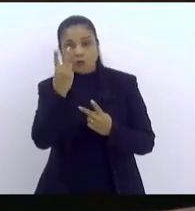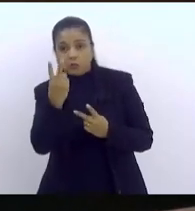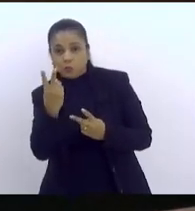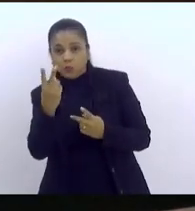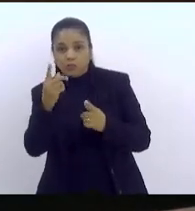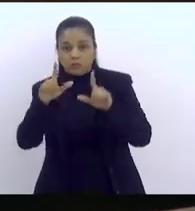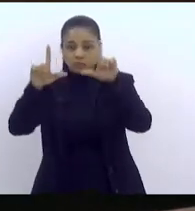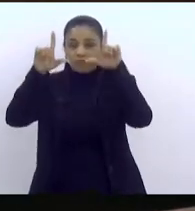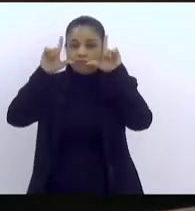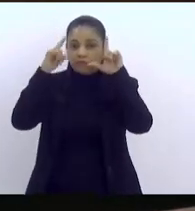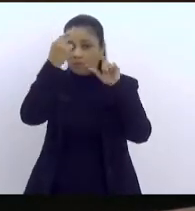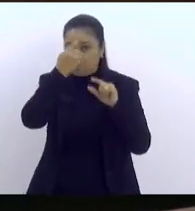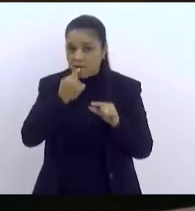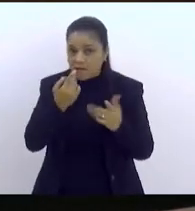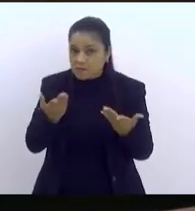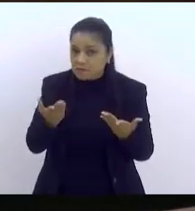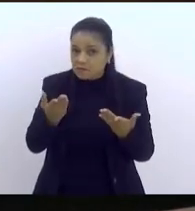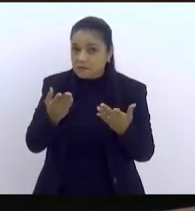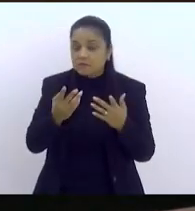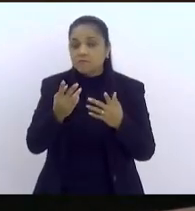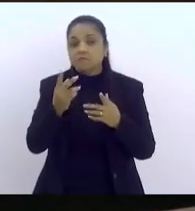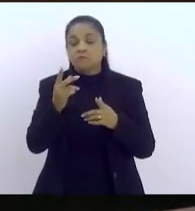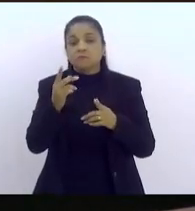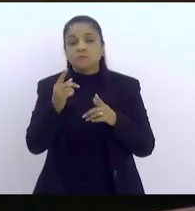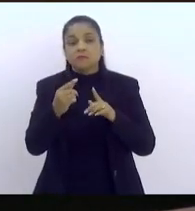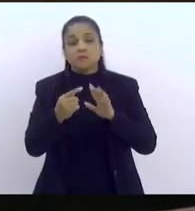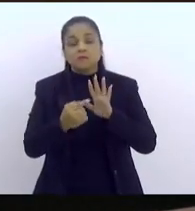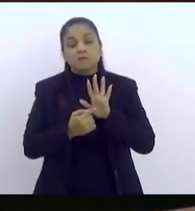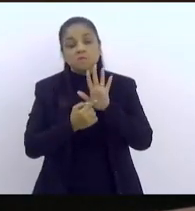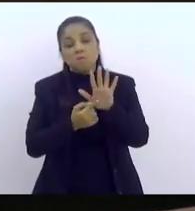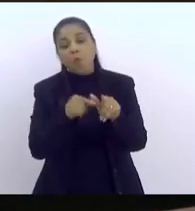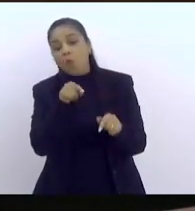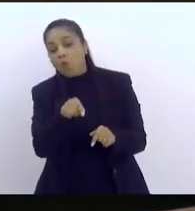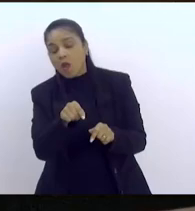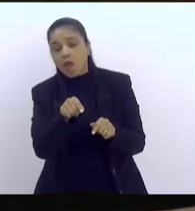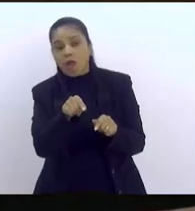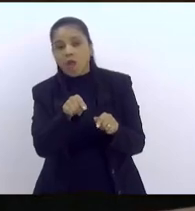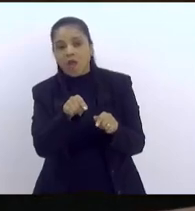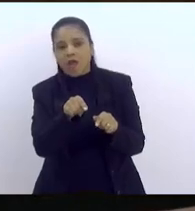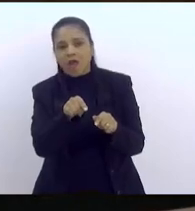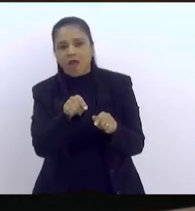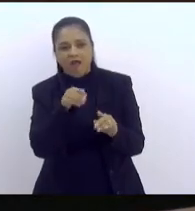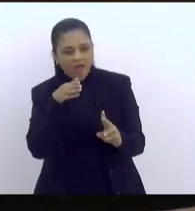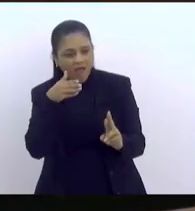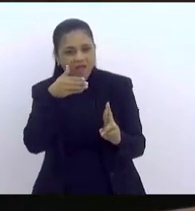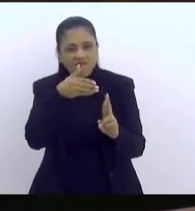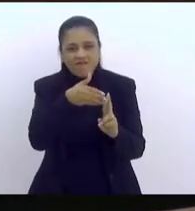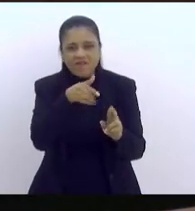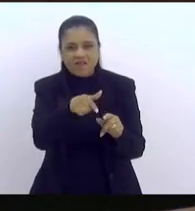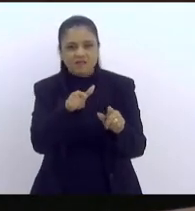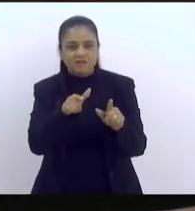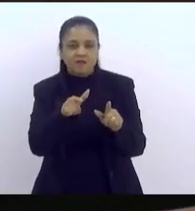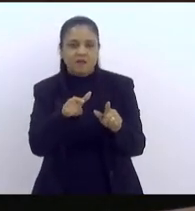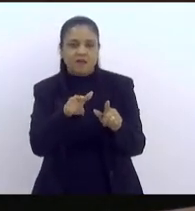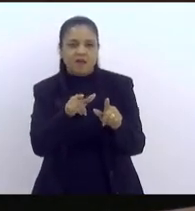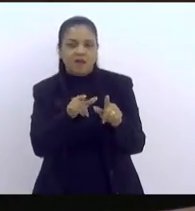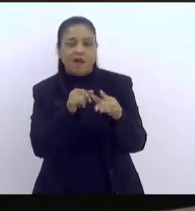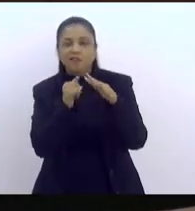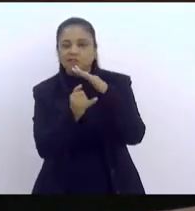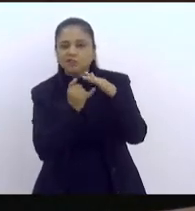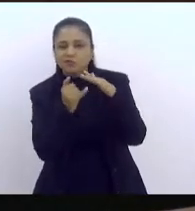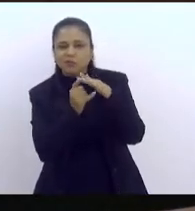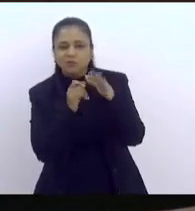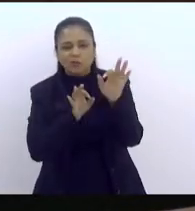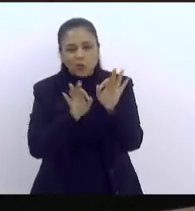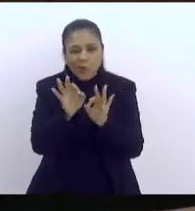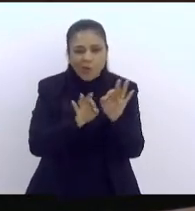pessoas, atribui a uma das entidades que organizou a manifestação. Então,